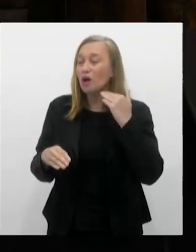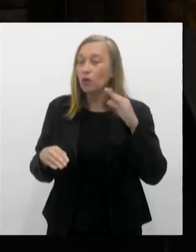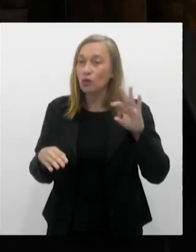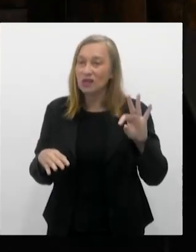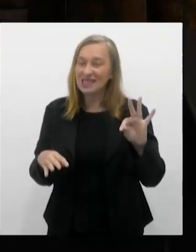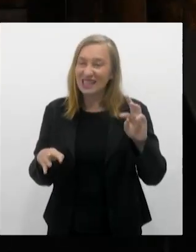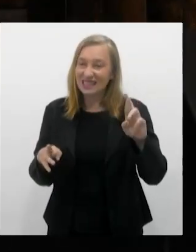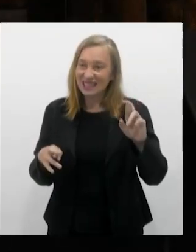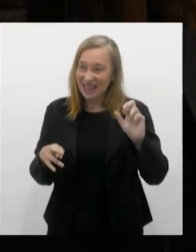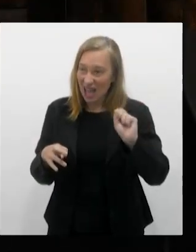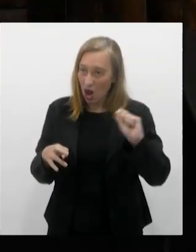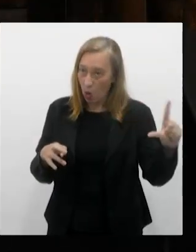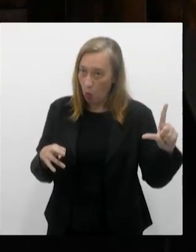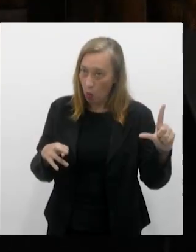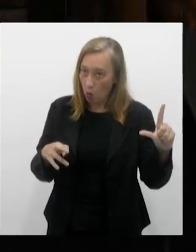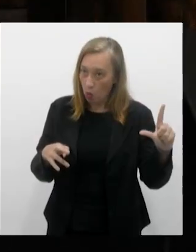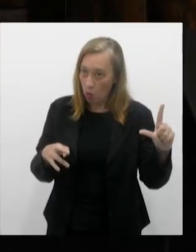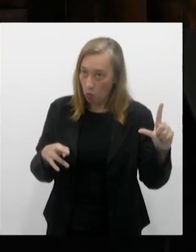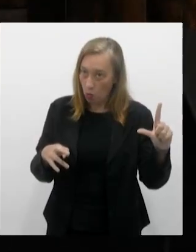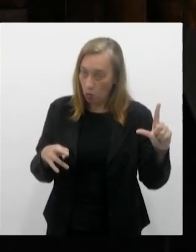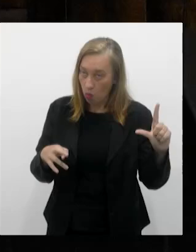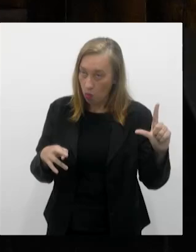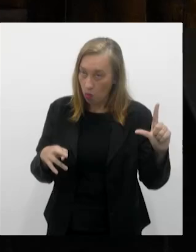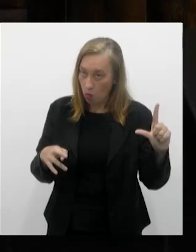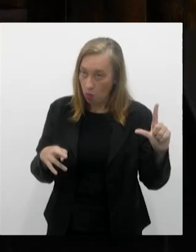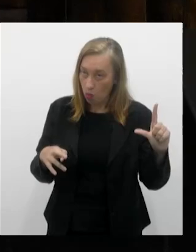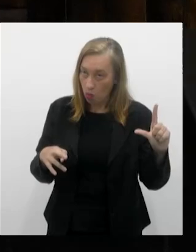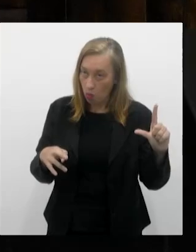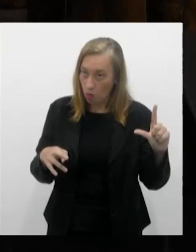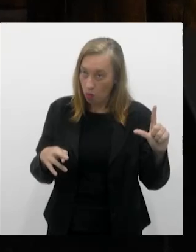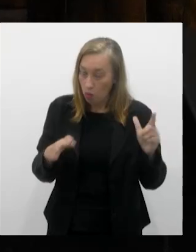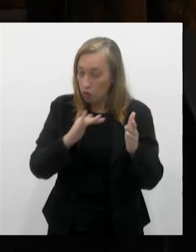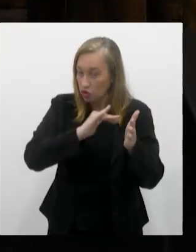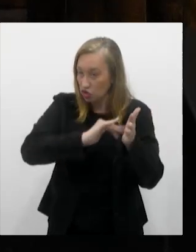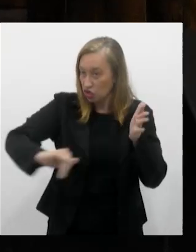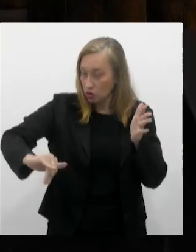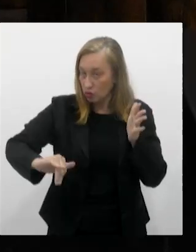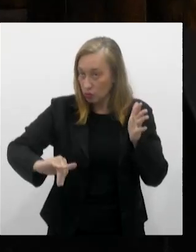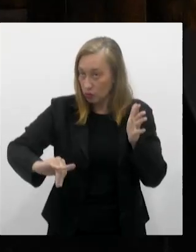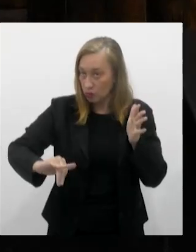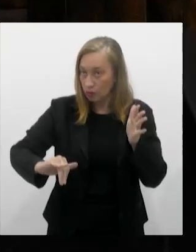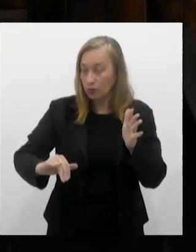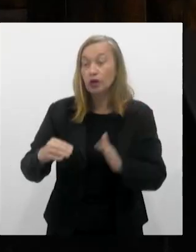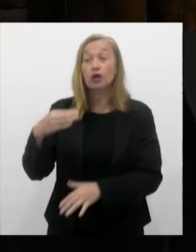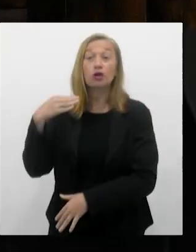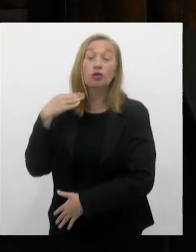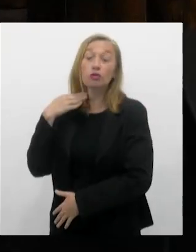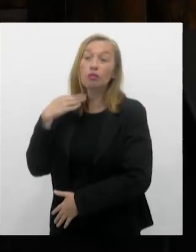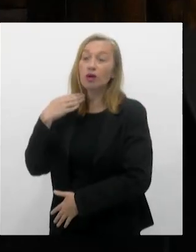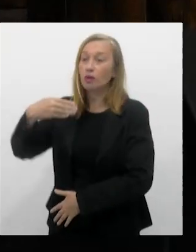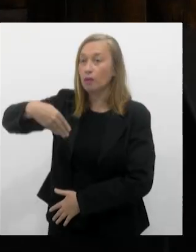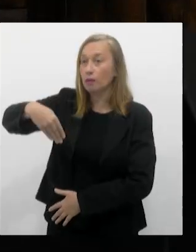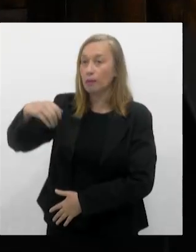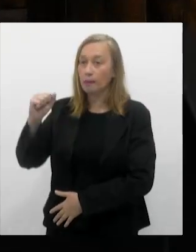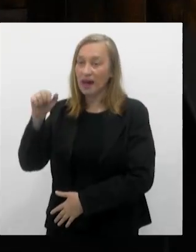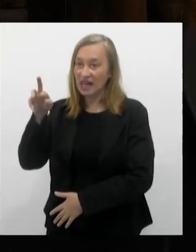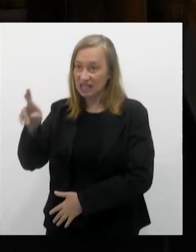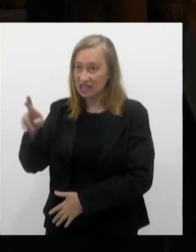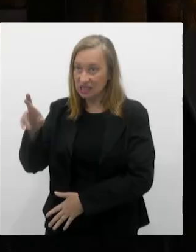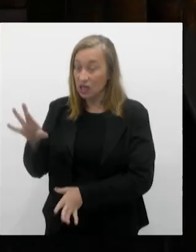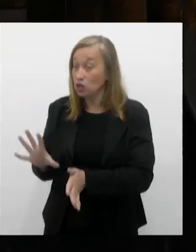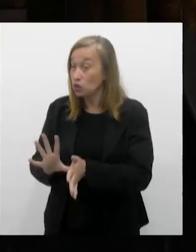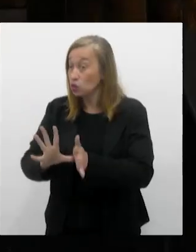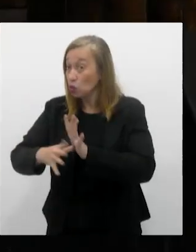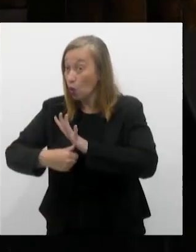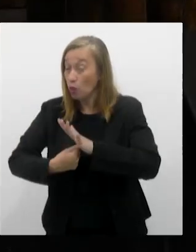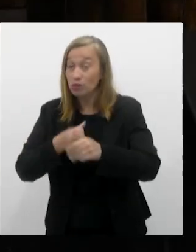circulação. E o Banco Master e suas aplicações e seus golpes no mercado se